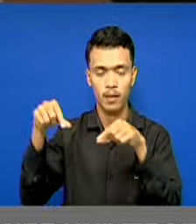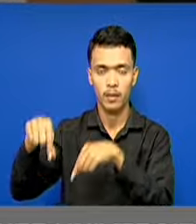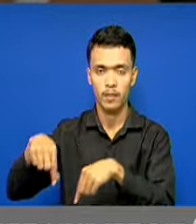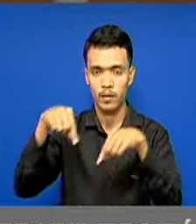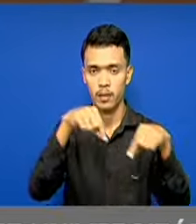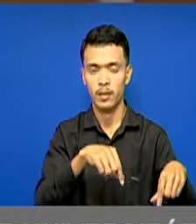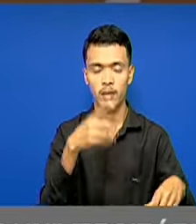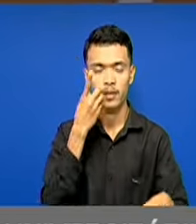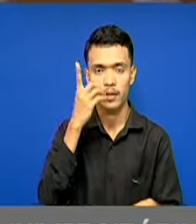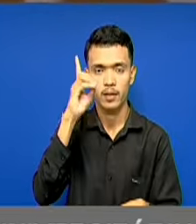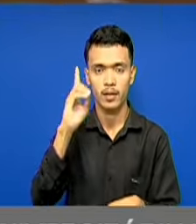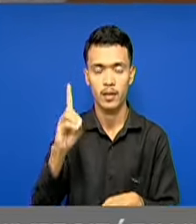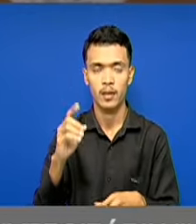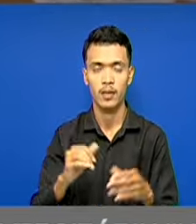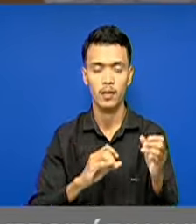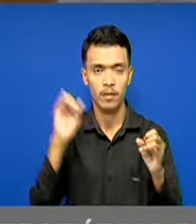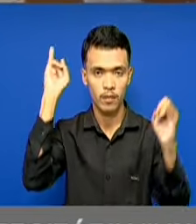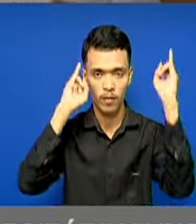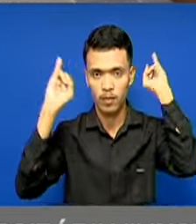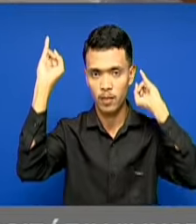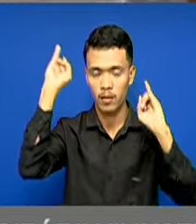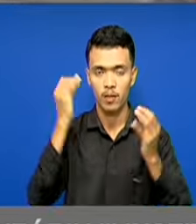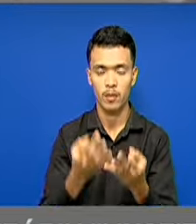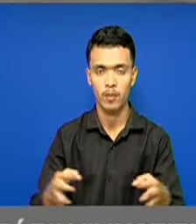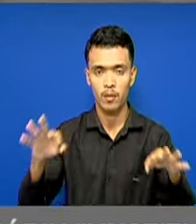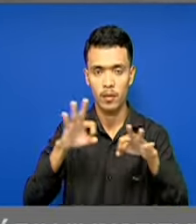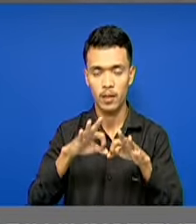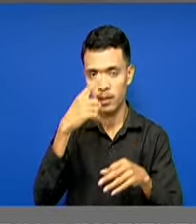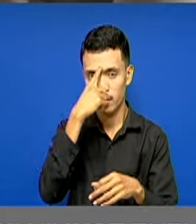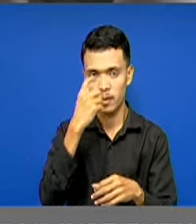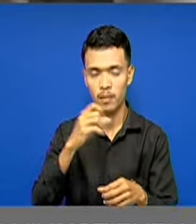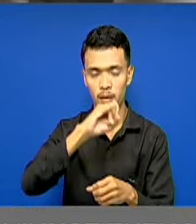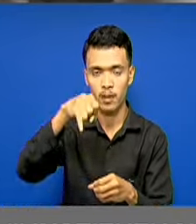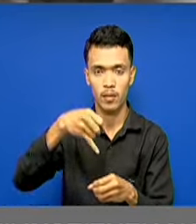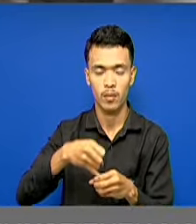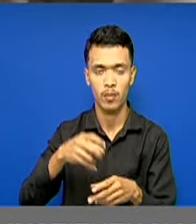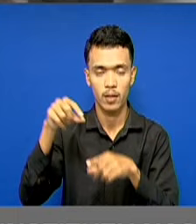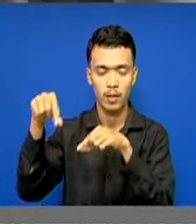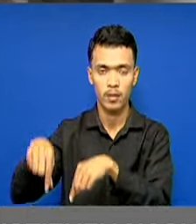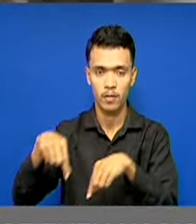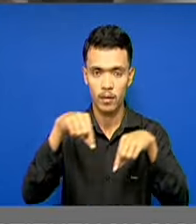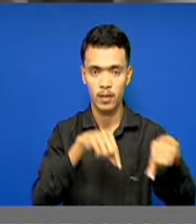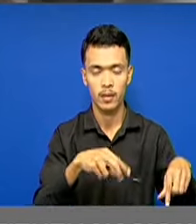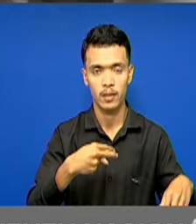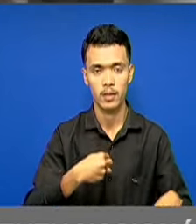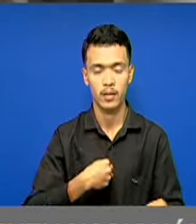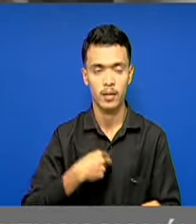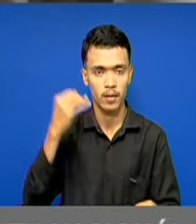considera consultação é importante, também acumula hemodeficiente, se é a ideia. A minha hemodeficiência